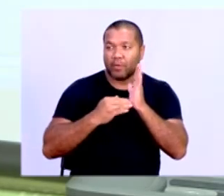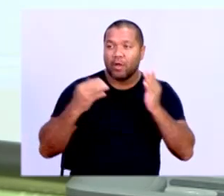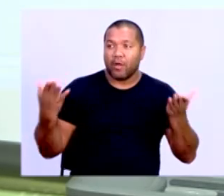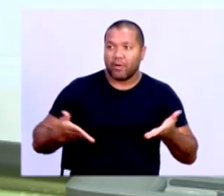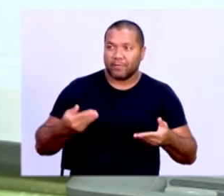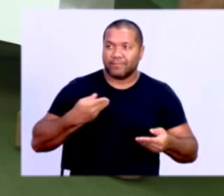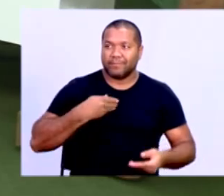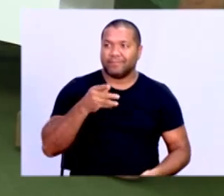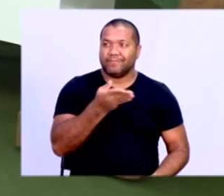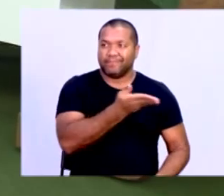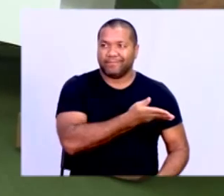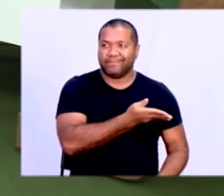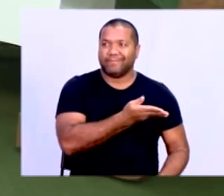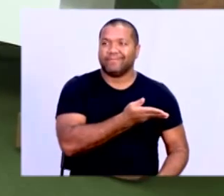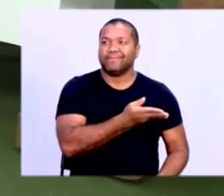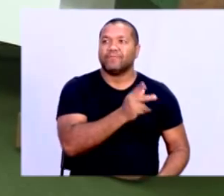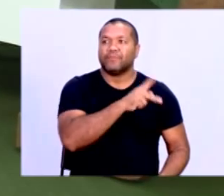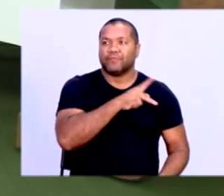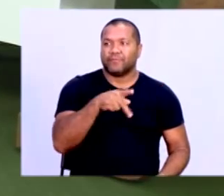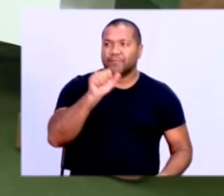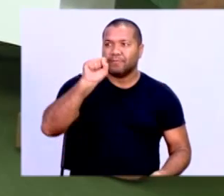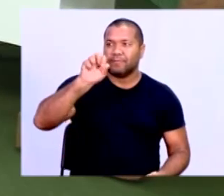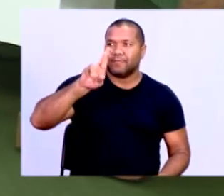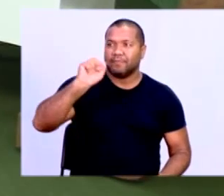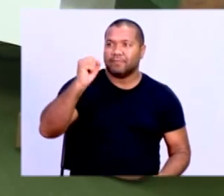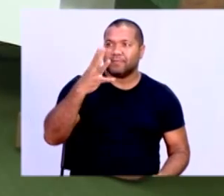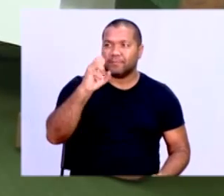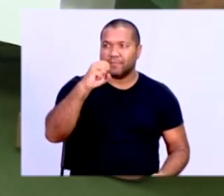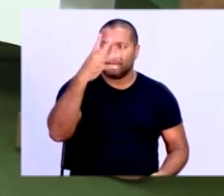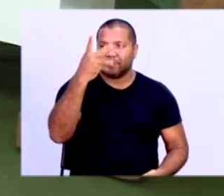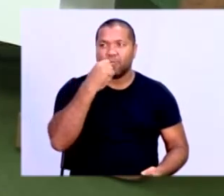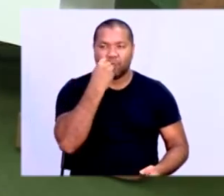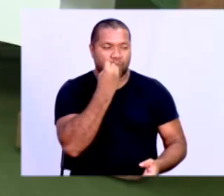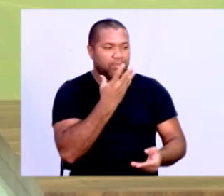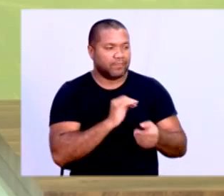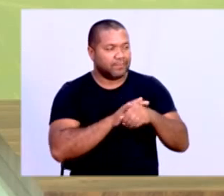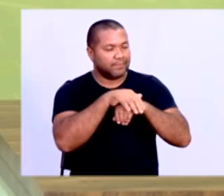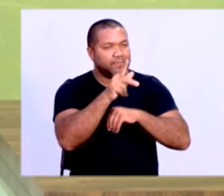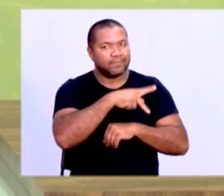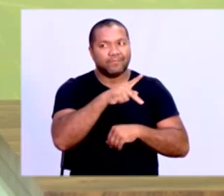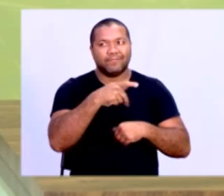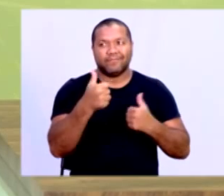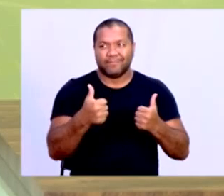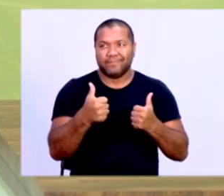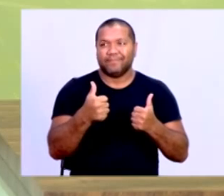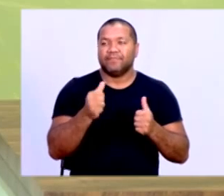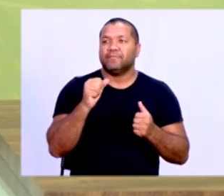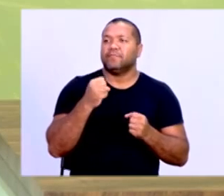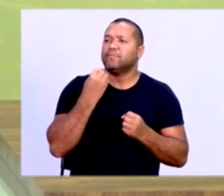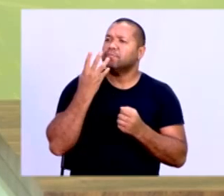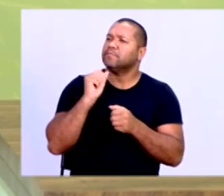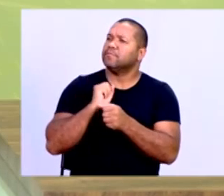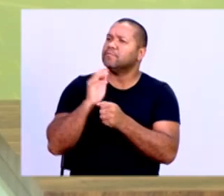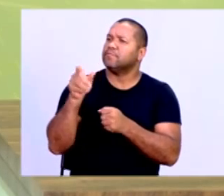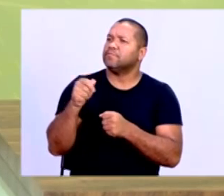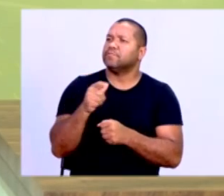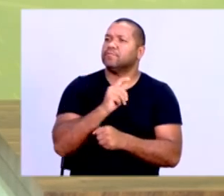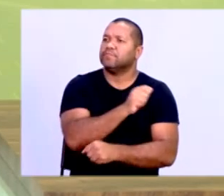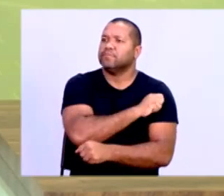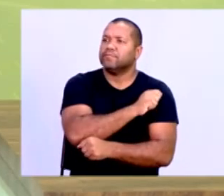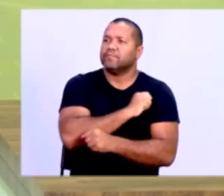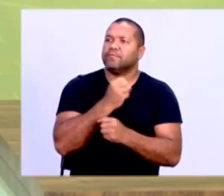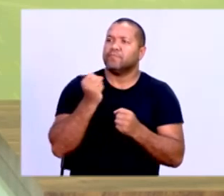mais uma vez, professora Araceli Moscoso. Boa noite, professora. Boa noite, professora Naira. Boa noite,